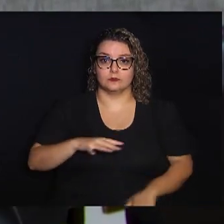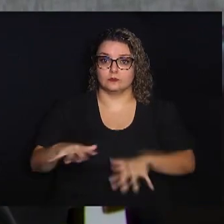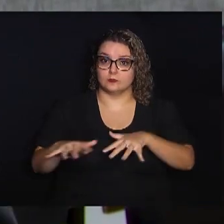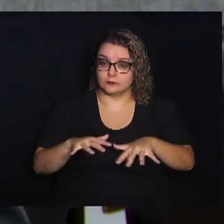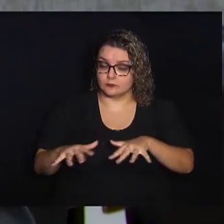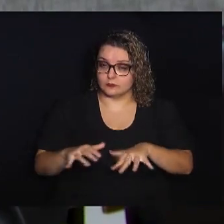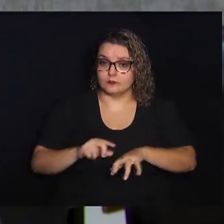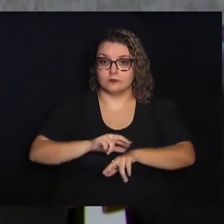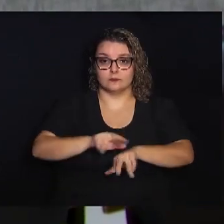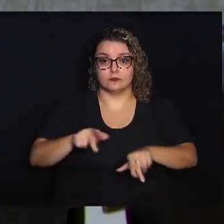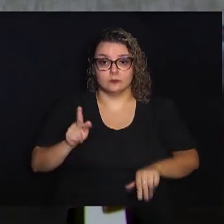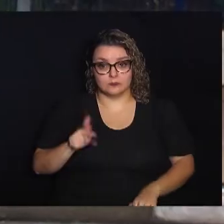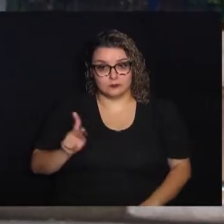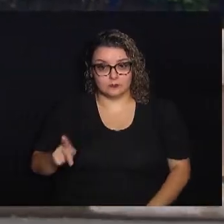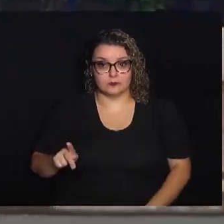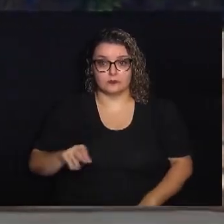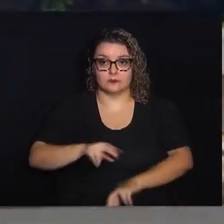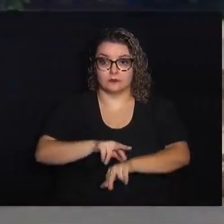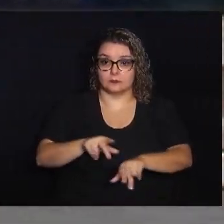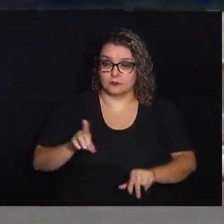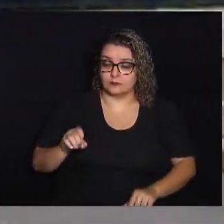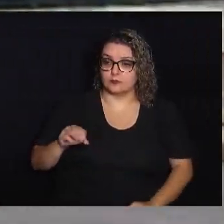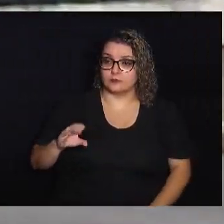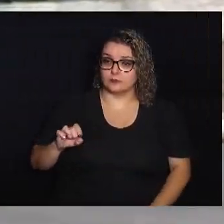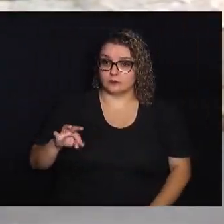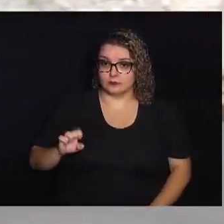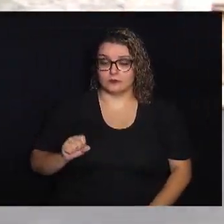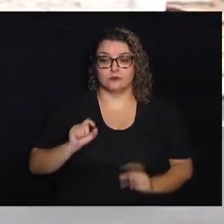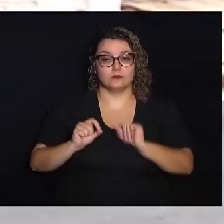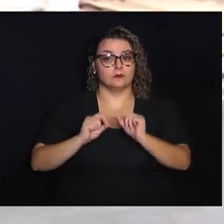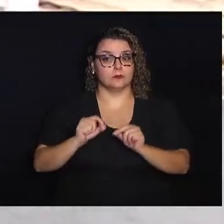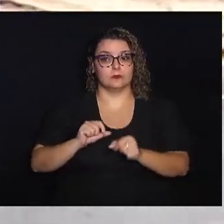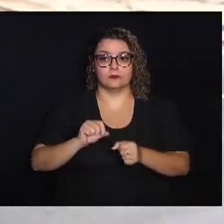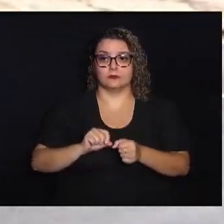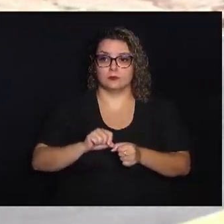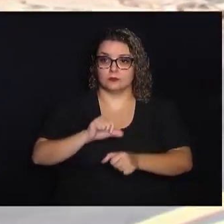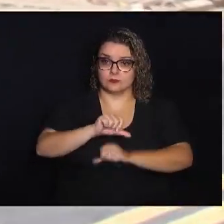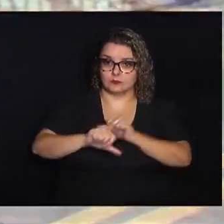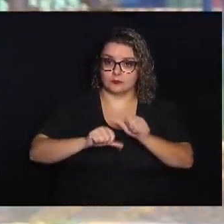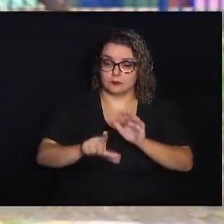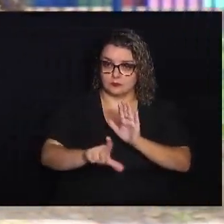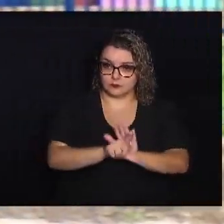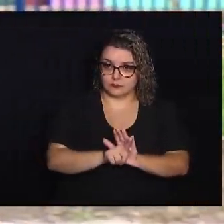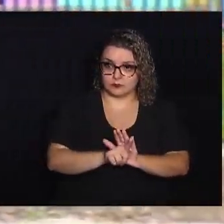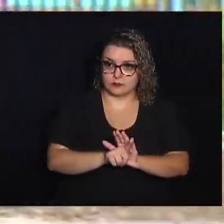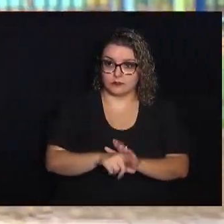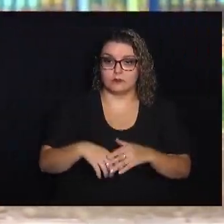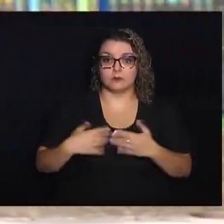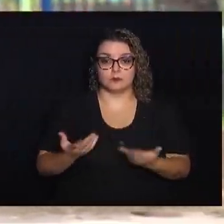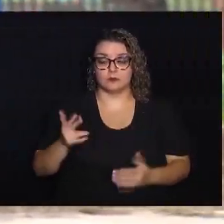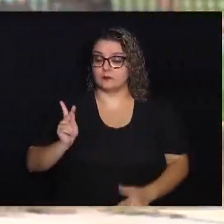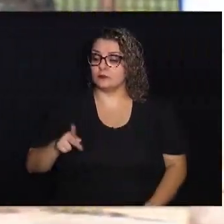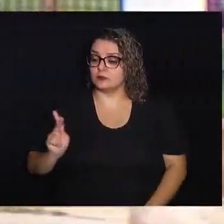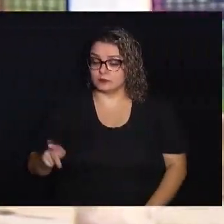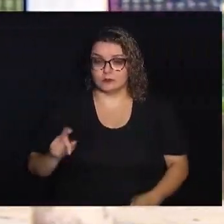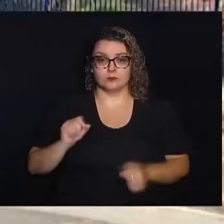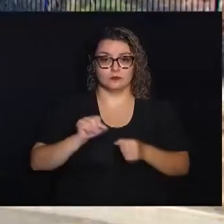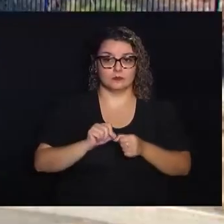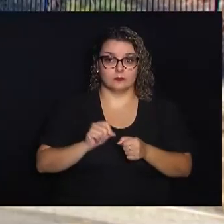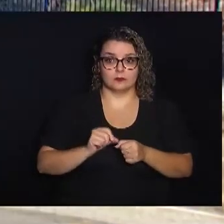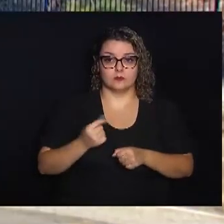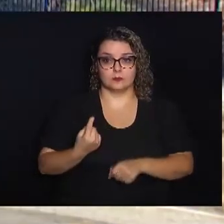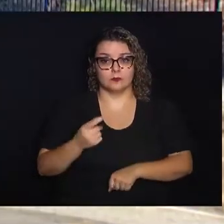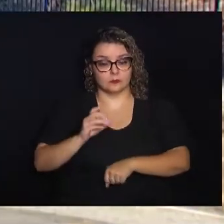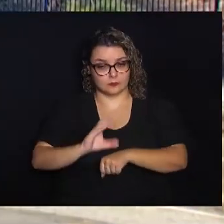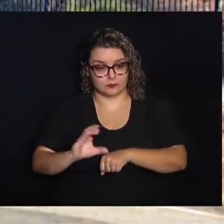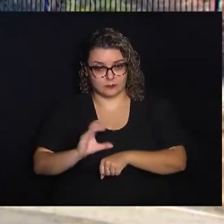muitos professores, muitos docentes, então o que a gente fez com essa alteração? Ora, o professor vai ter que fazer um curso